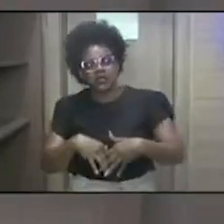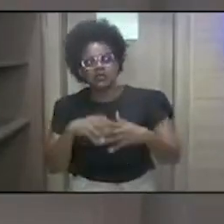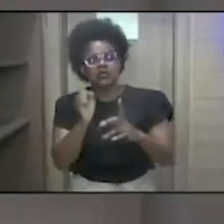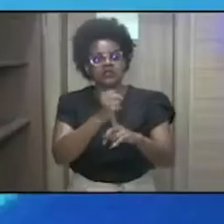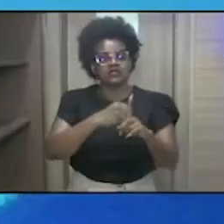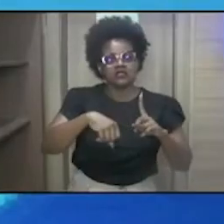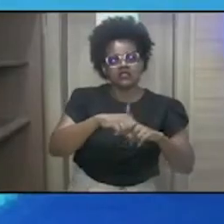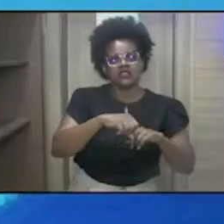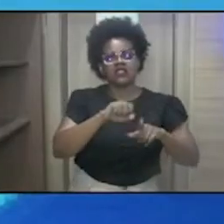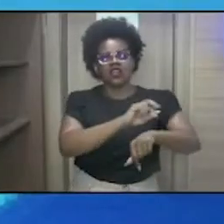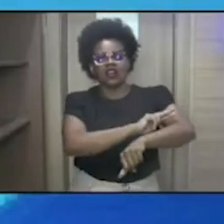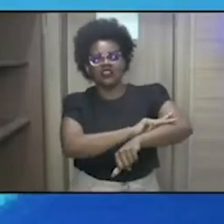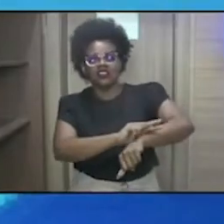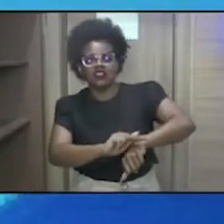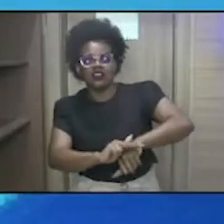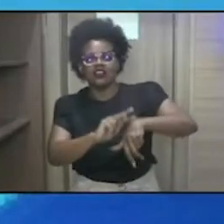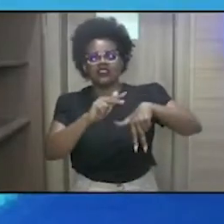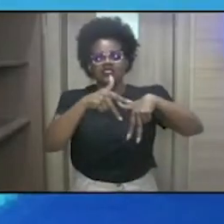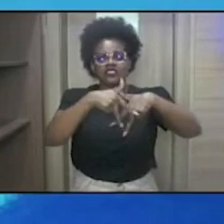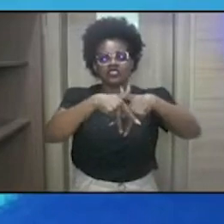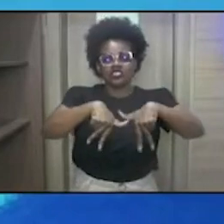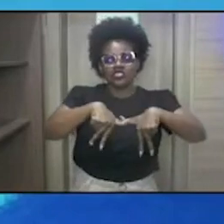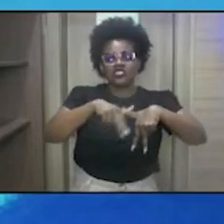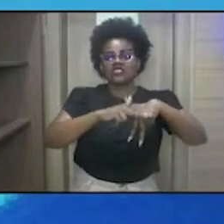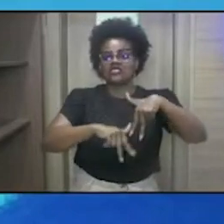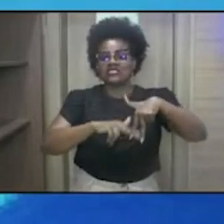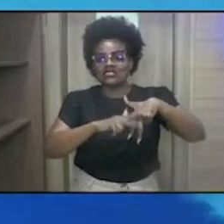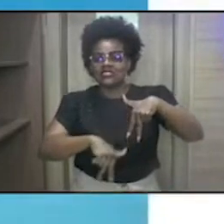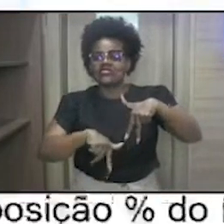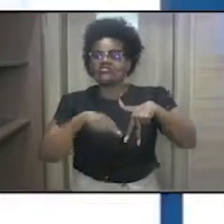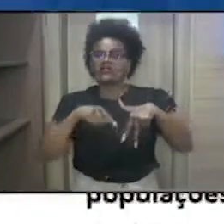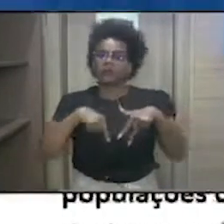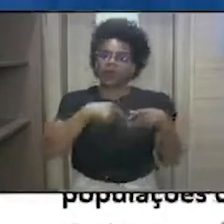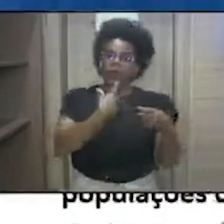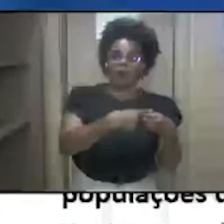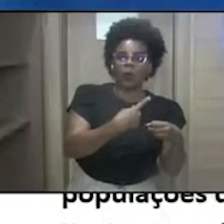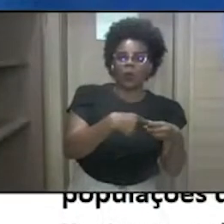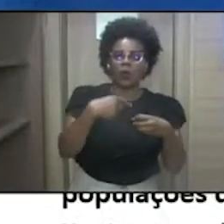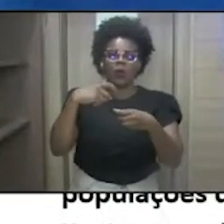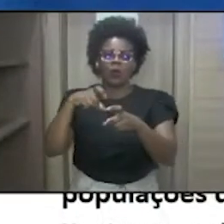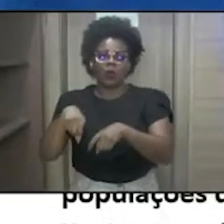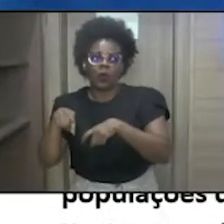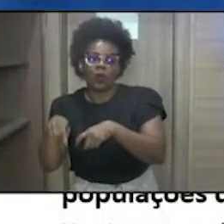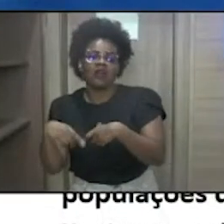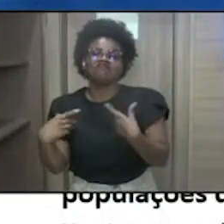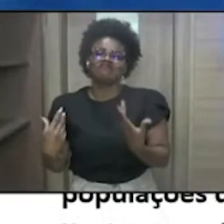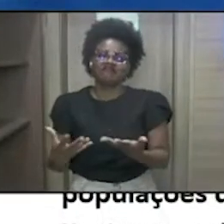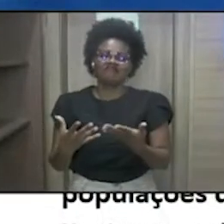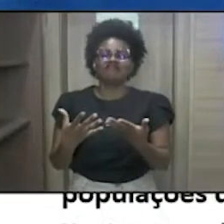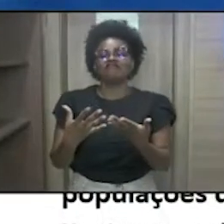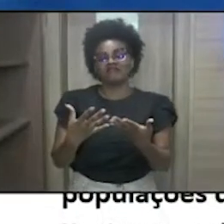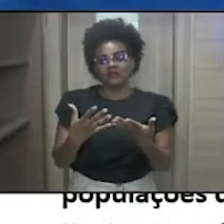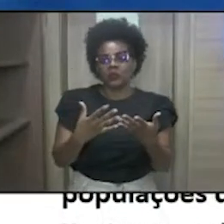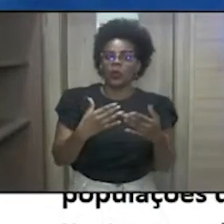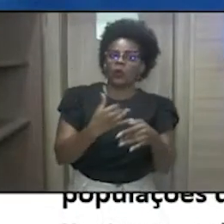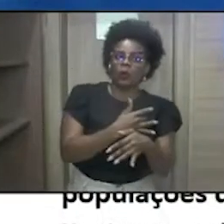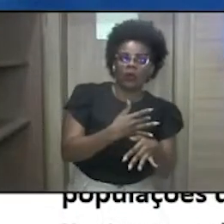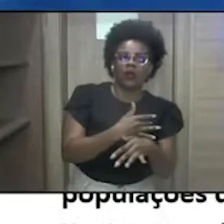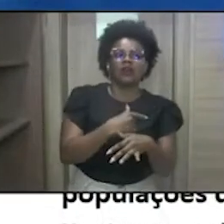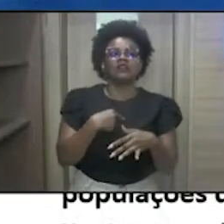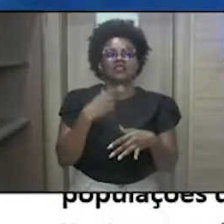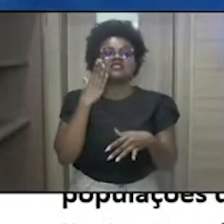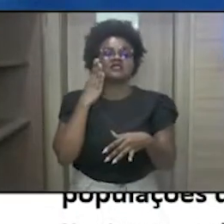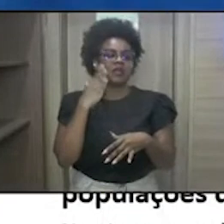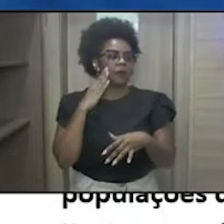social, etnia, gênero e também o elemento do rural e urbano. Então, o que nós encontramos, né? O adentulismo, então, ele